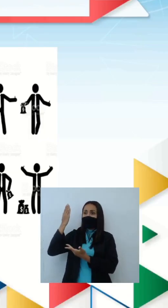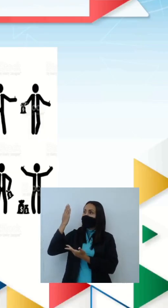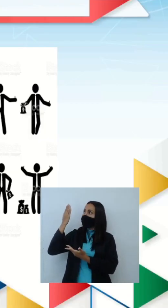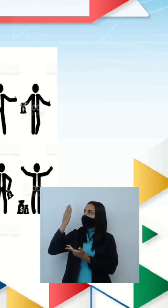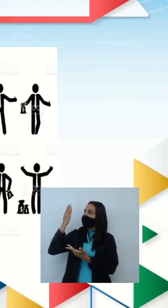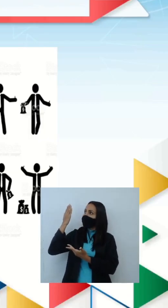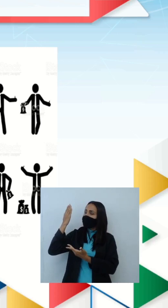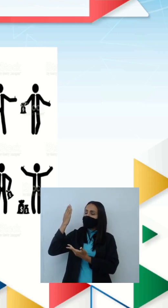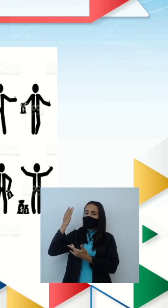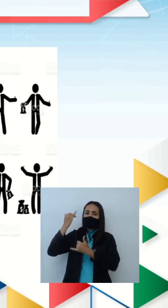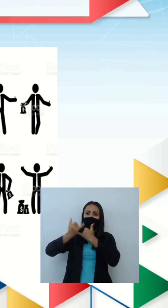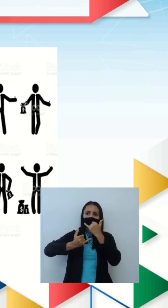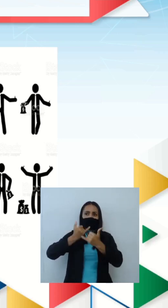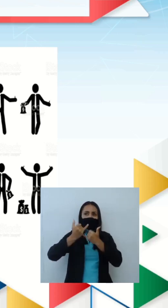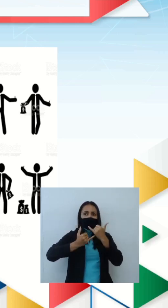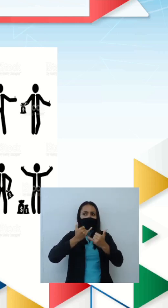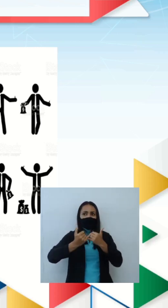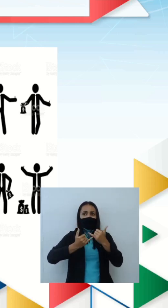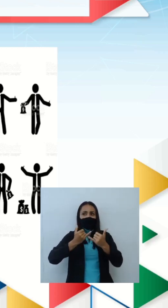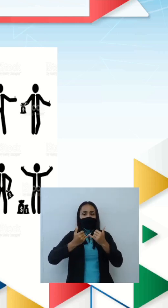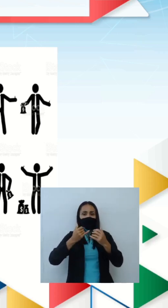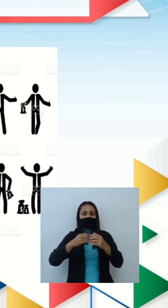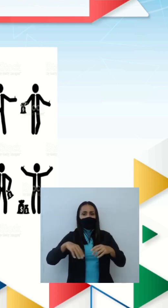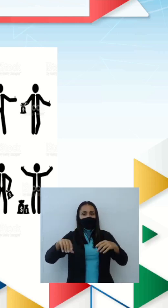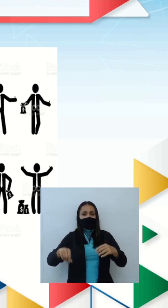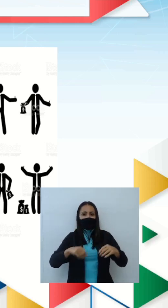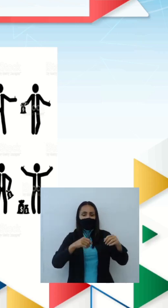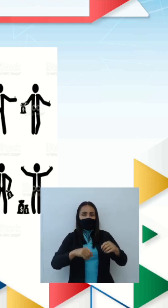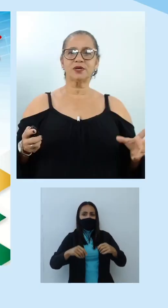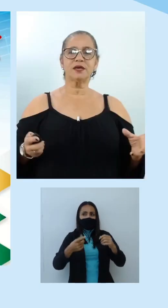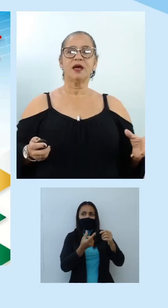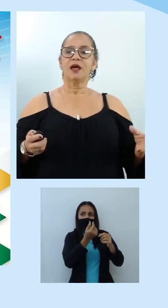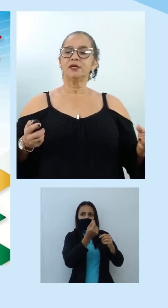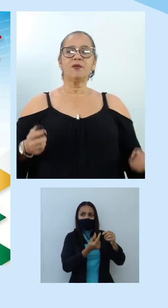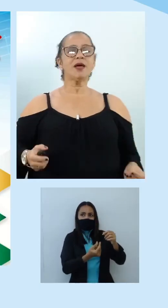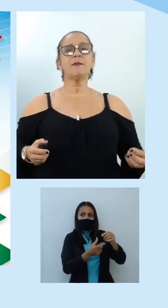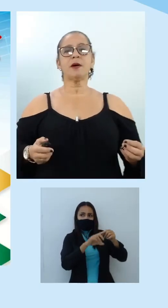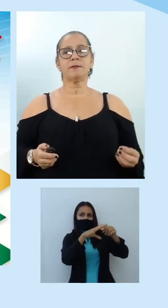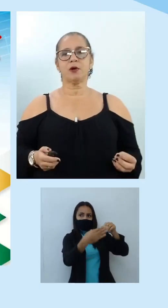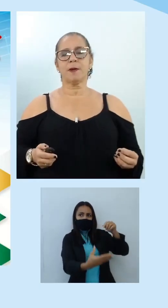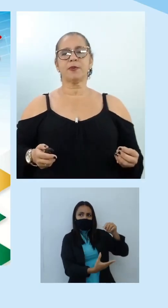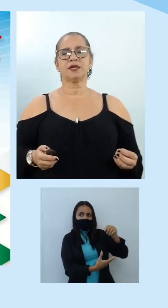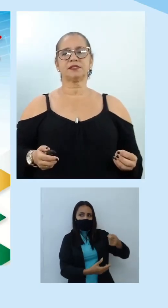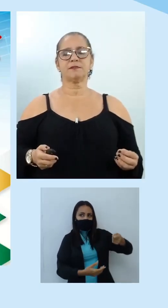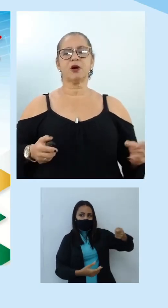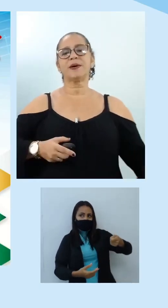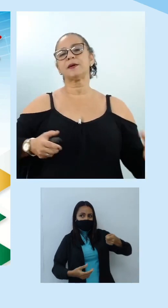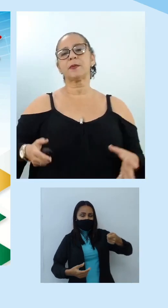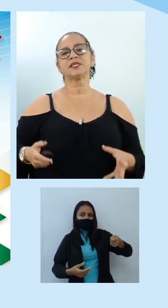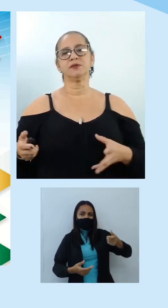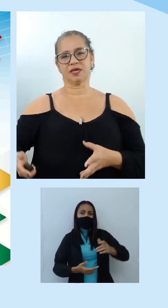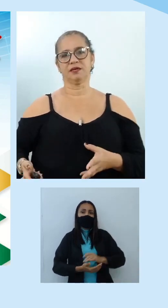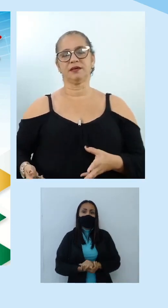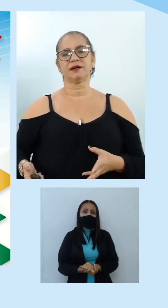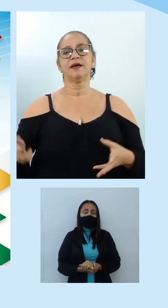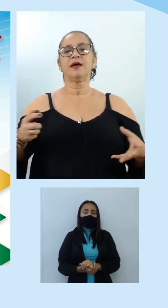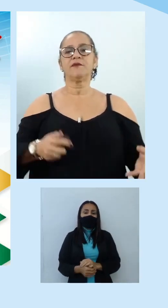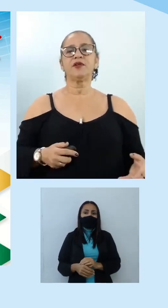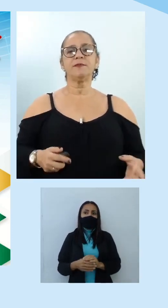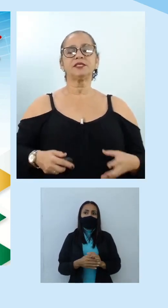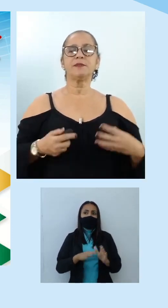seus saquinhos de dinheiro, tá? Para você ver, tem médio que não é a maior parte da população que é